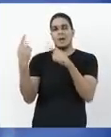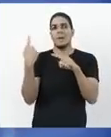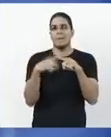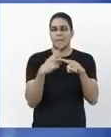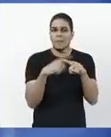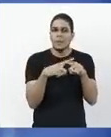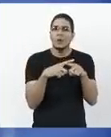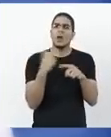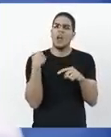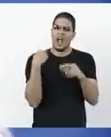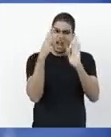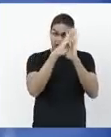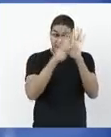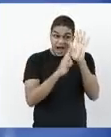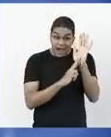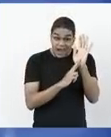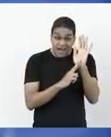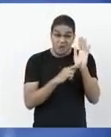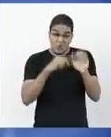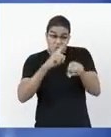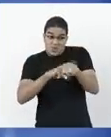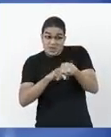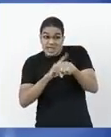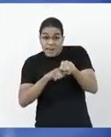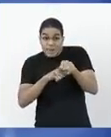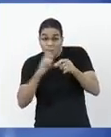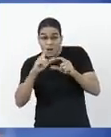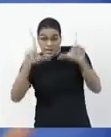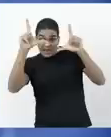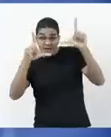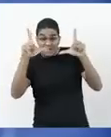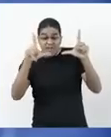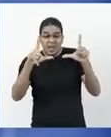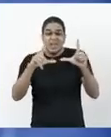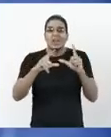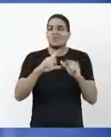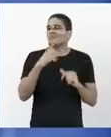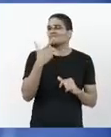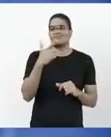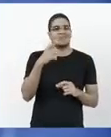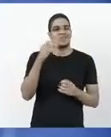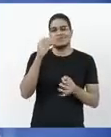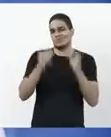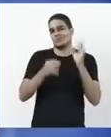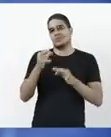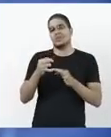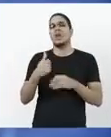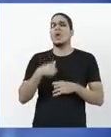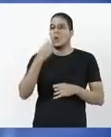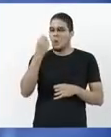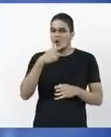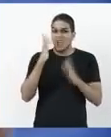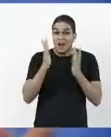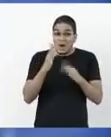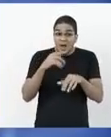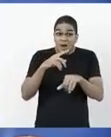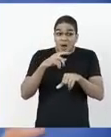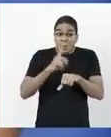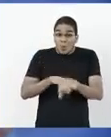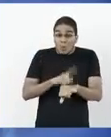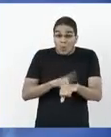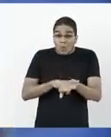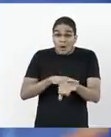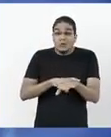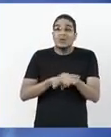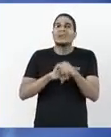e eleitor, que se importa em ouvir as propostas. Eu acho que esse momento é um momento pedagógico. A gente precisa pensar o que nós queremos para o